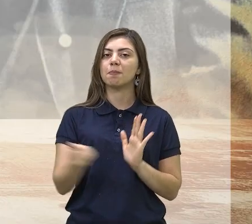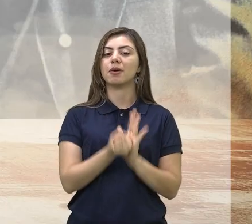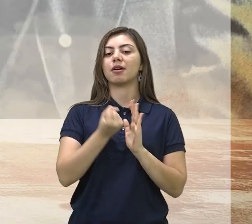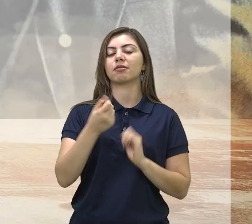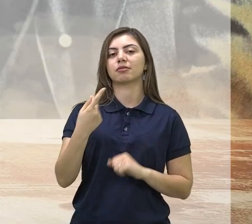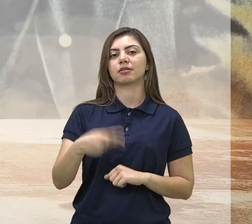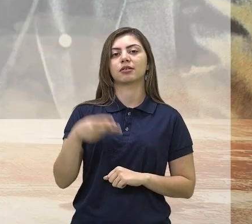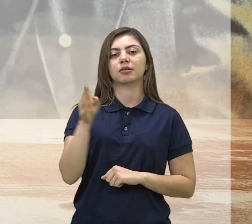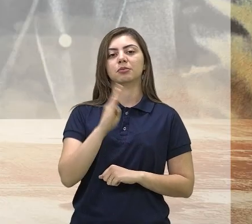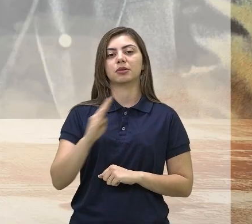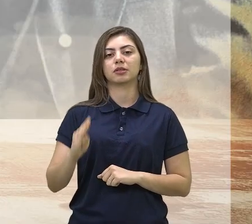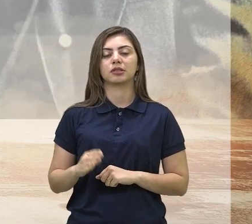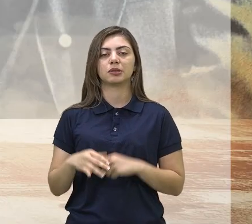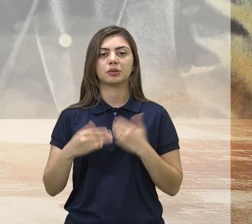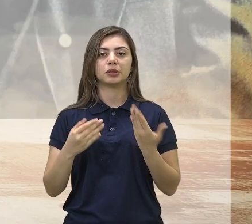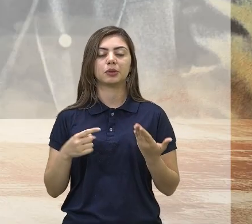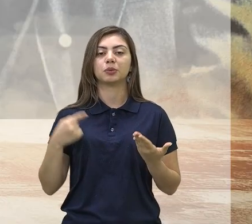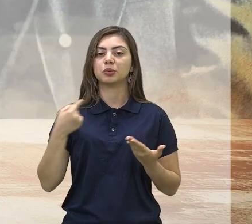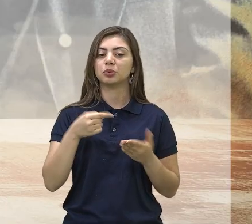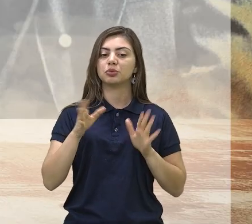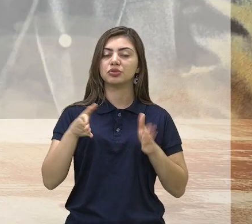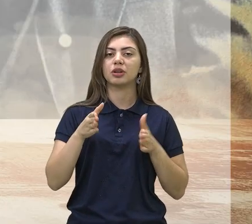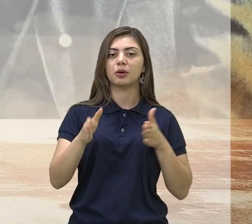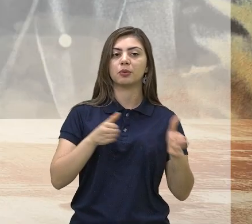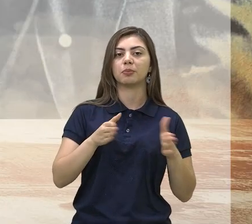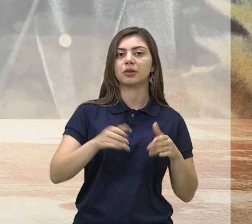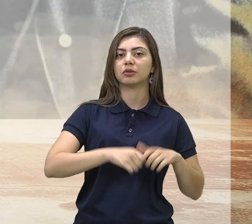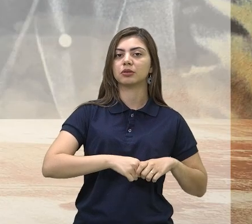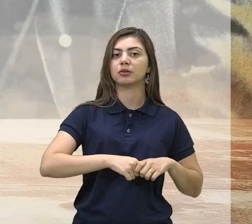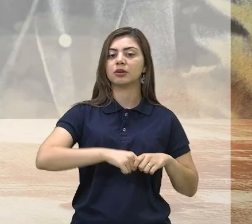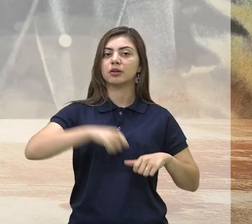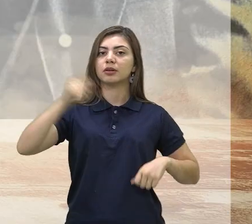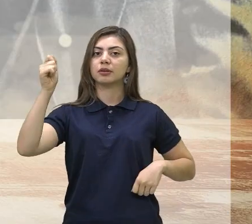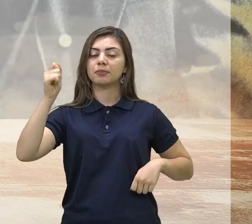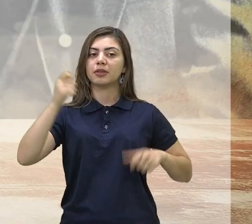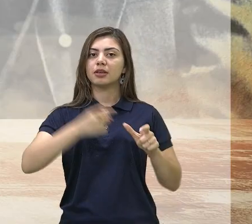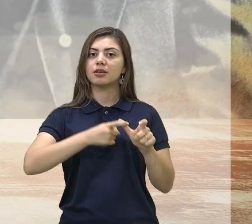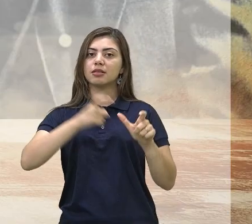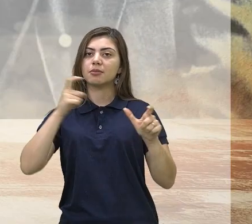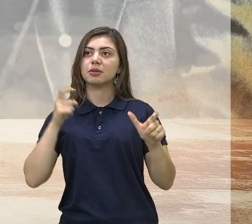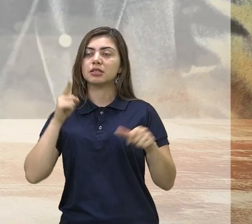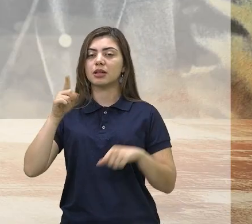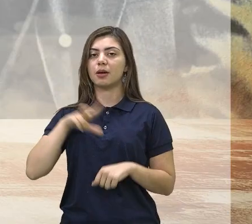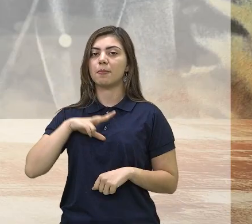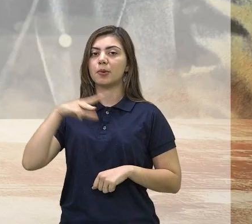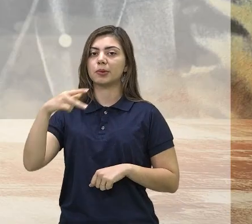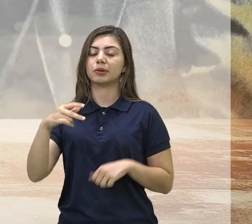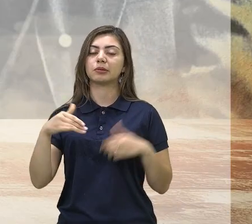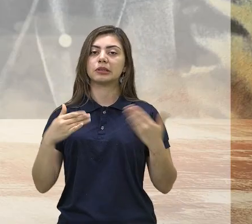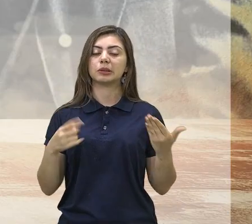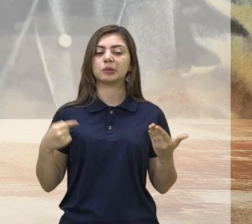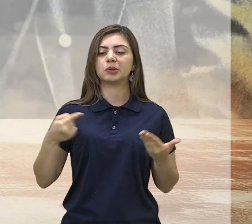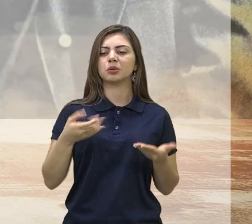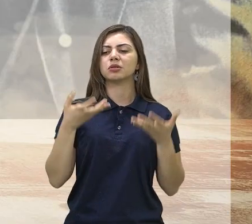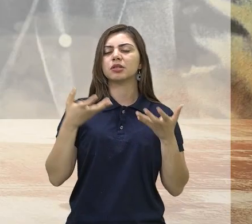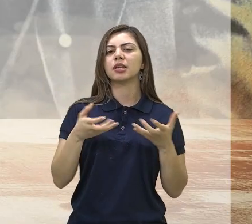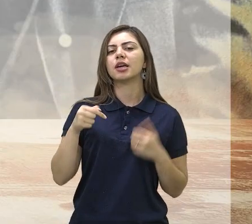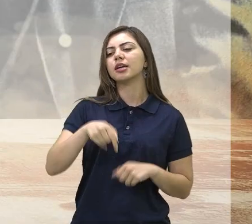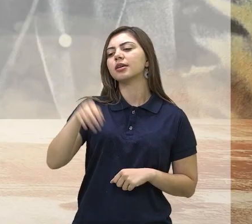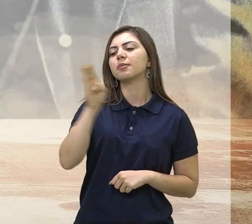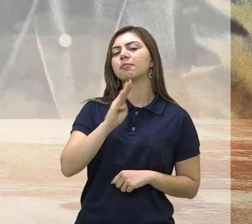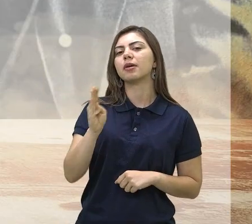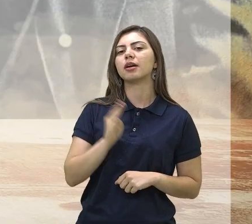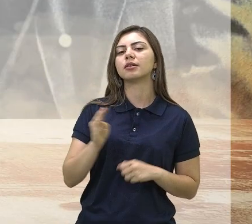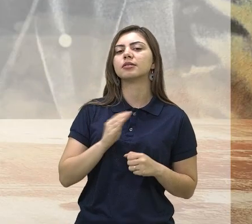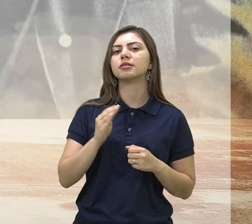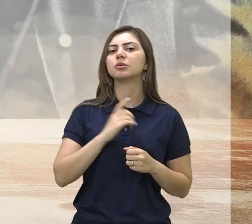gente ali teve a nossa independência de Portugal, então estávamos buscando a identidade do nosso povo,